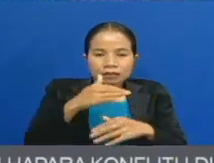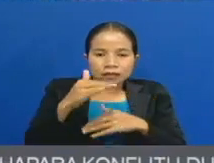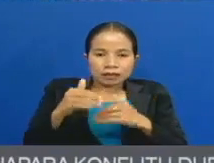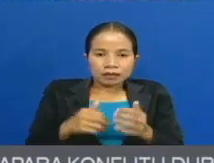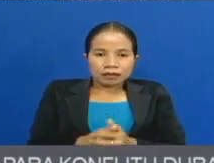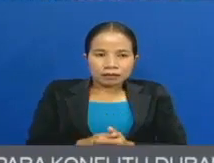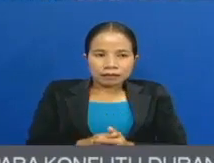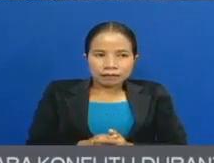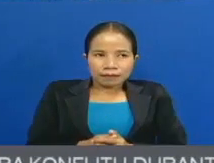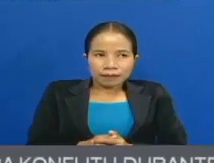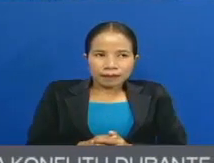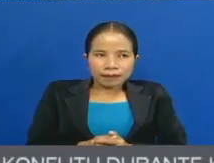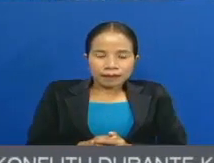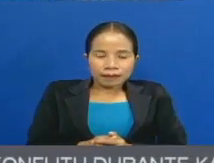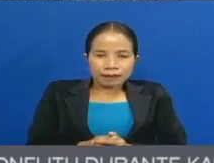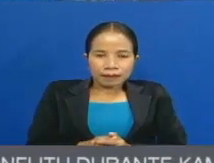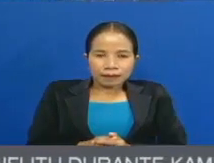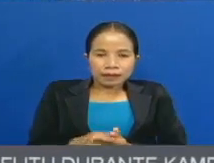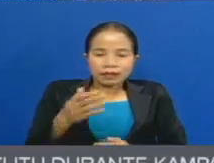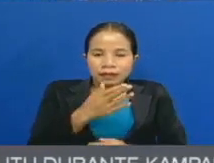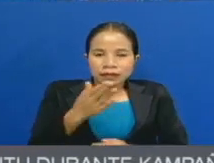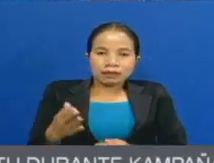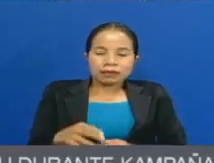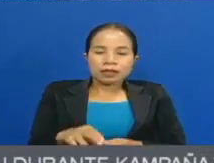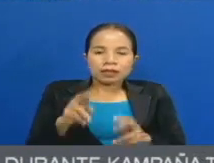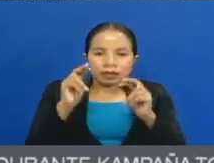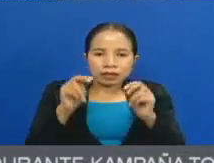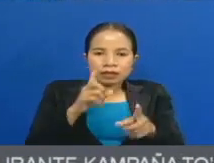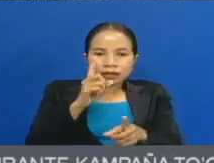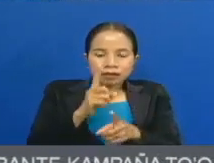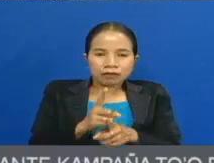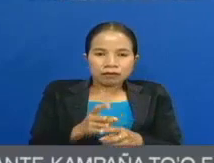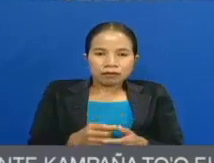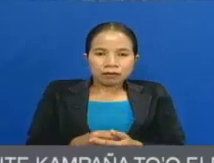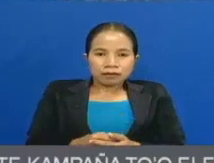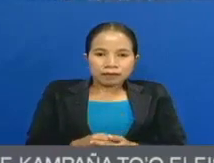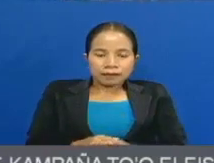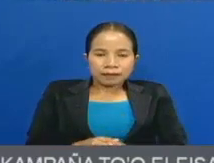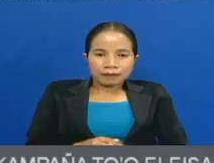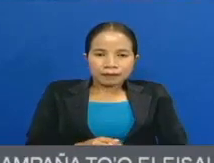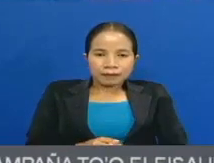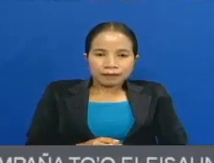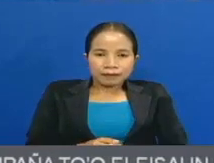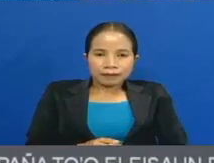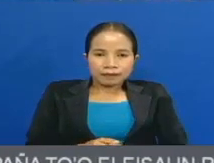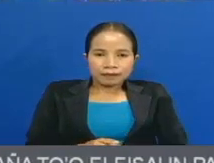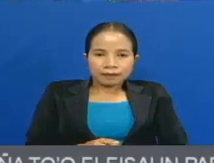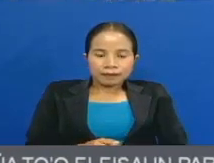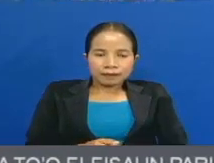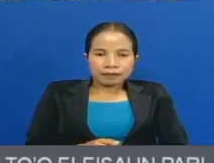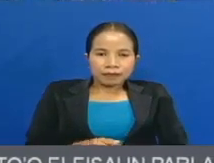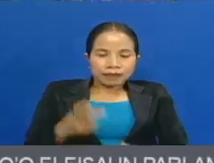não decide. E da membra, e pode ser claro, e torna com a barra, quando te conhece a santa. Se